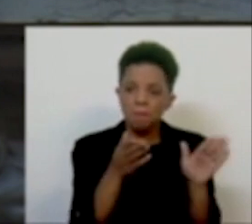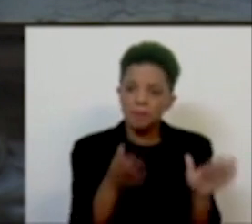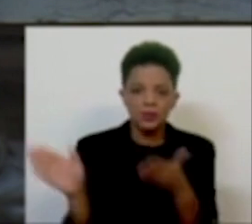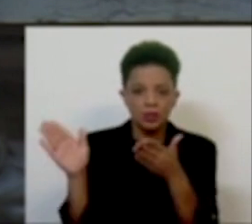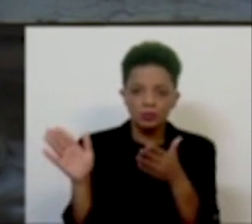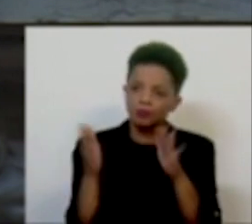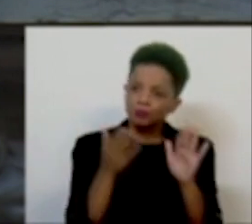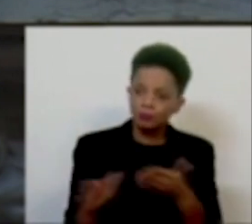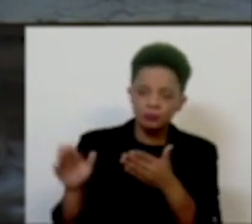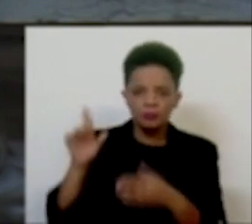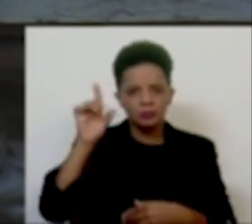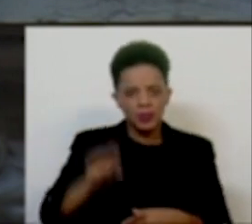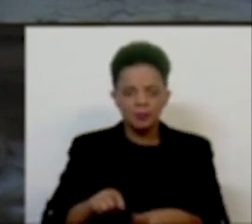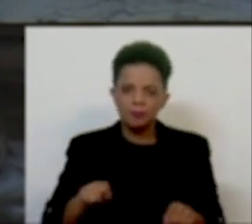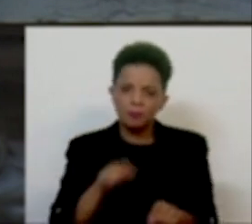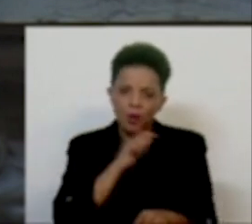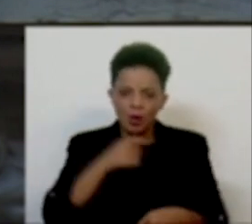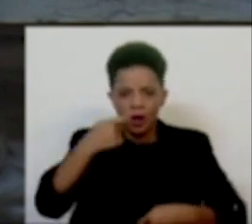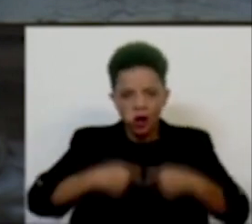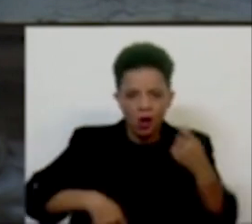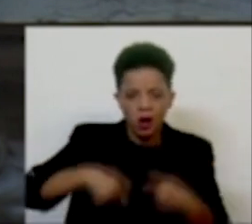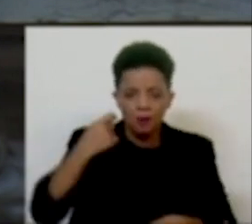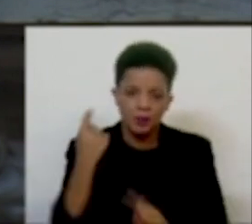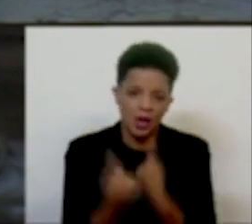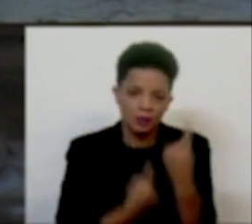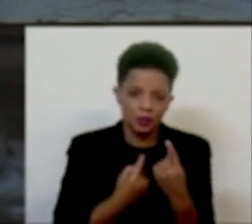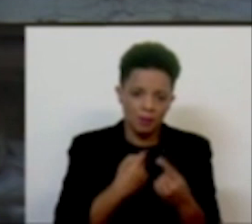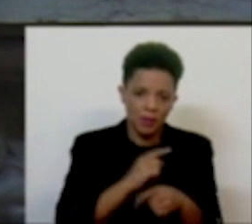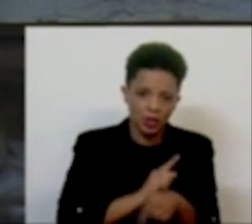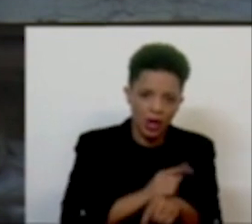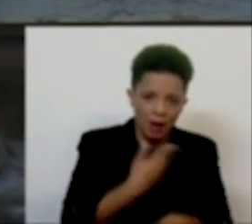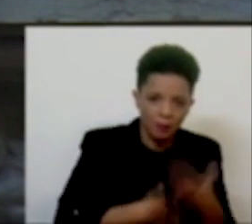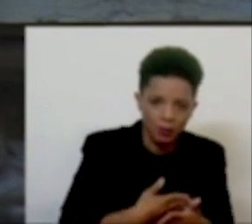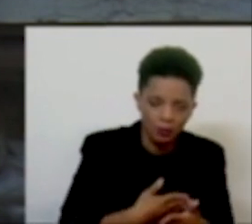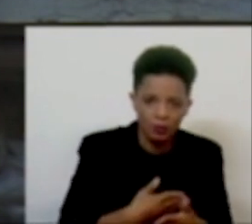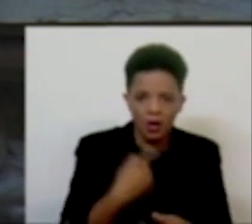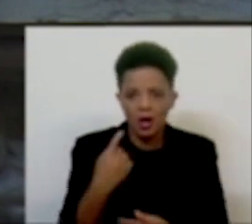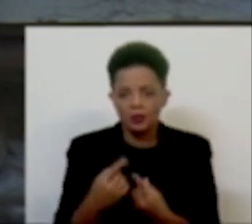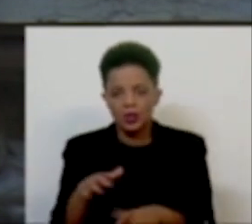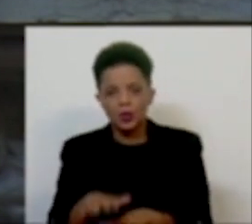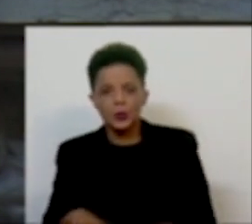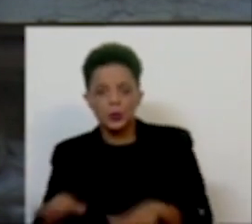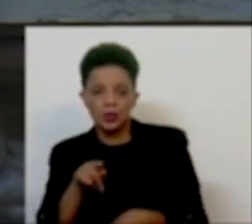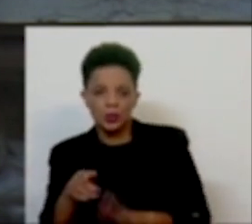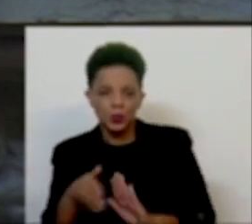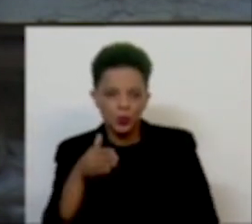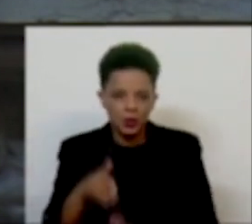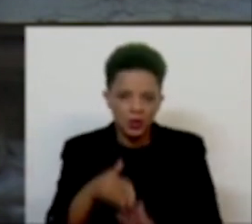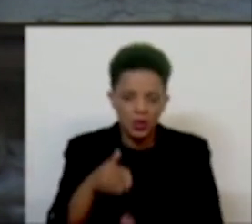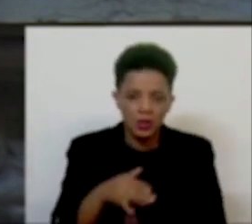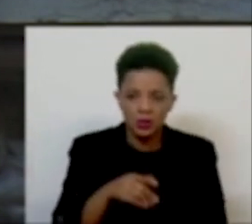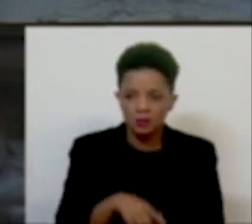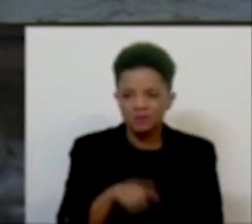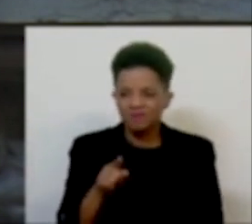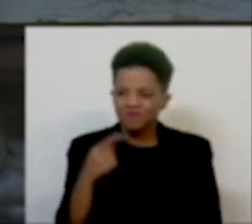É também de uma grande plasticidade, umas vezes acelera, outras abranda. Aqui predomina a urgência, ali o que